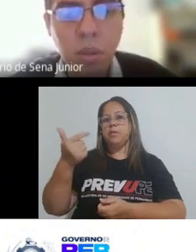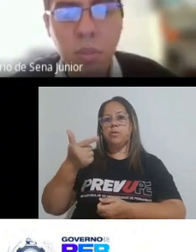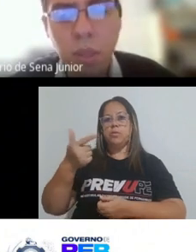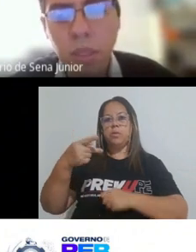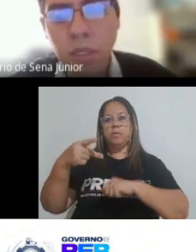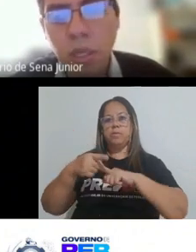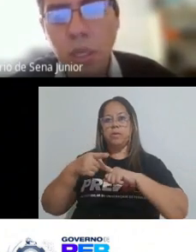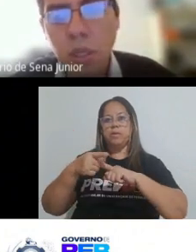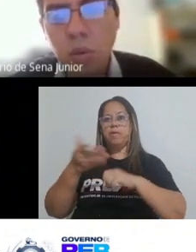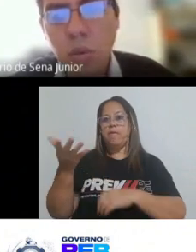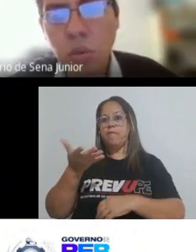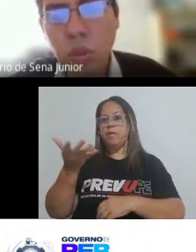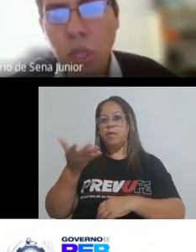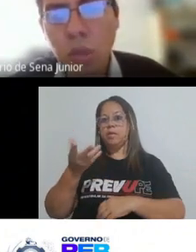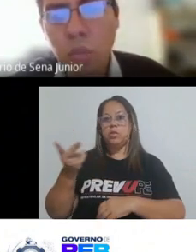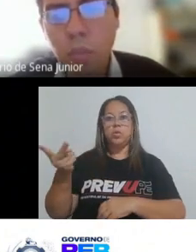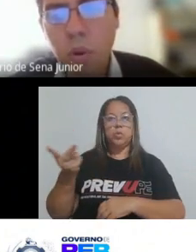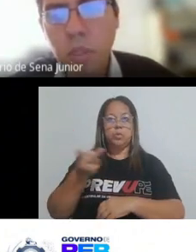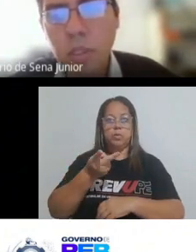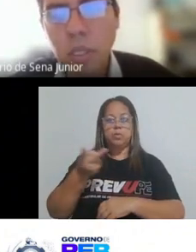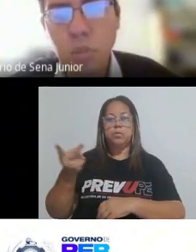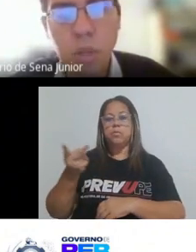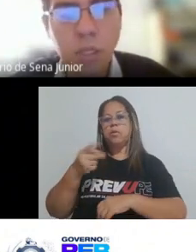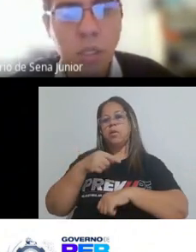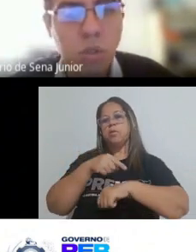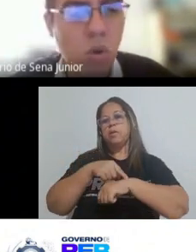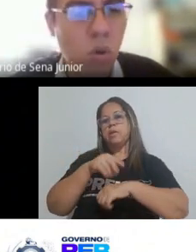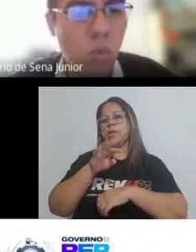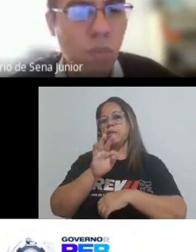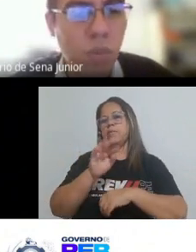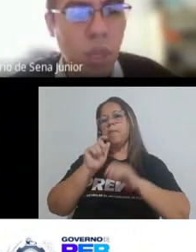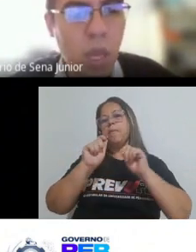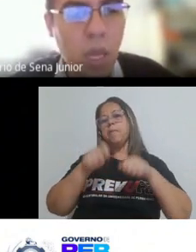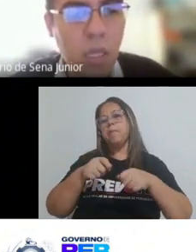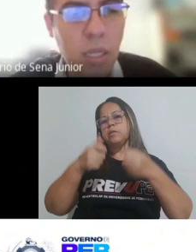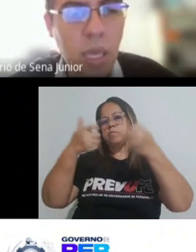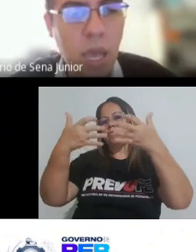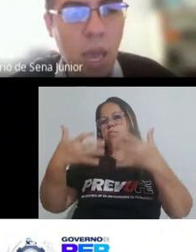pedras no tempo podem ser expressas como